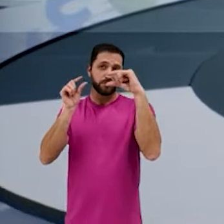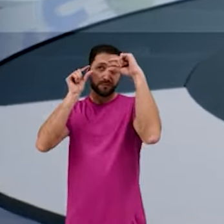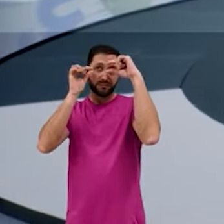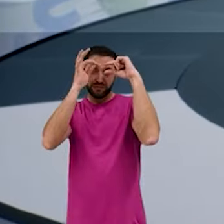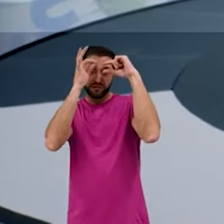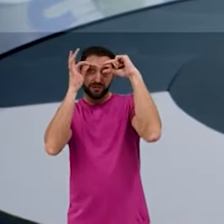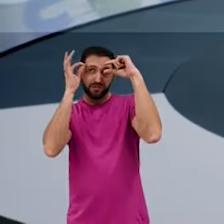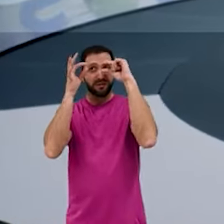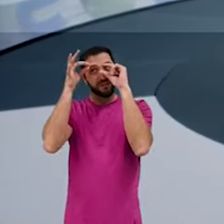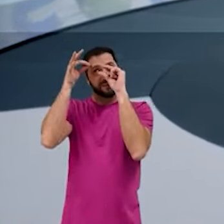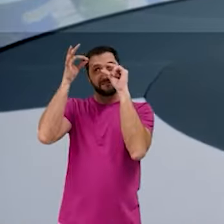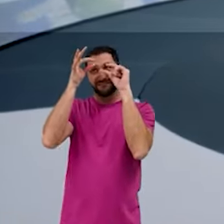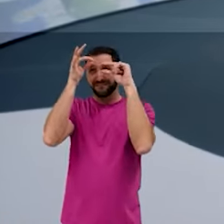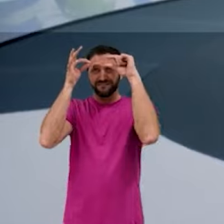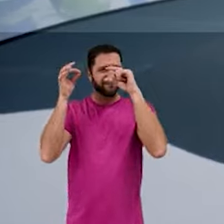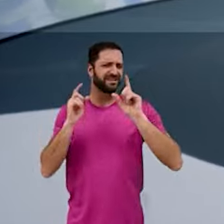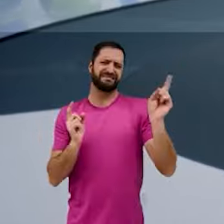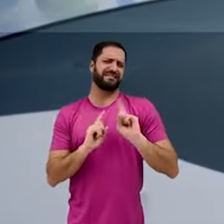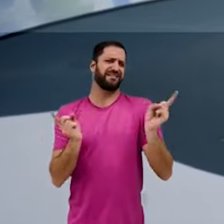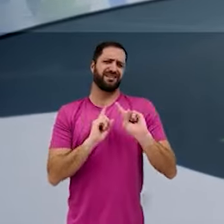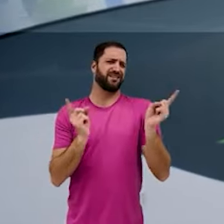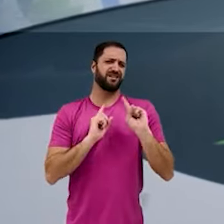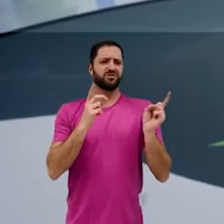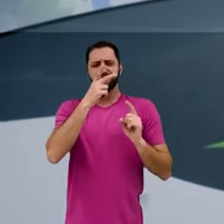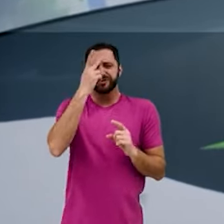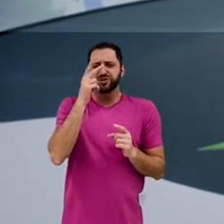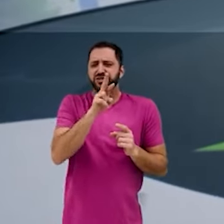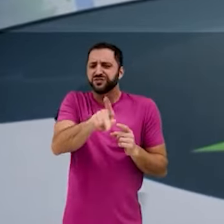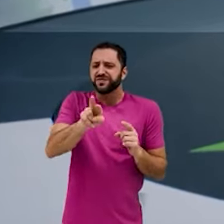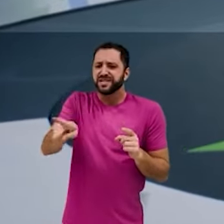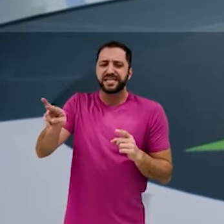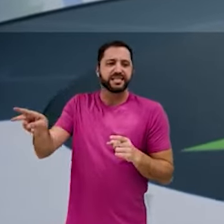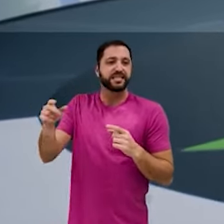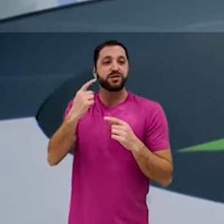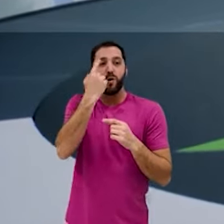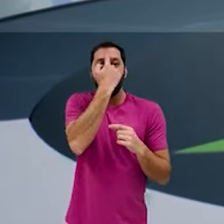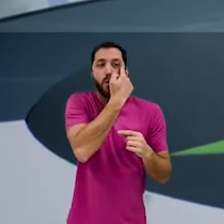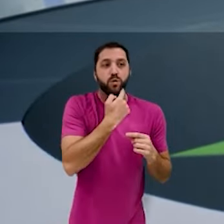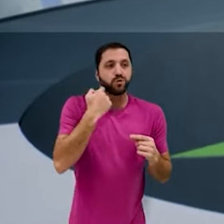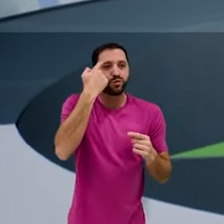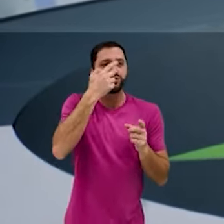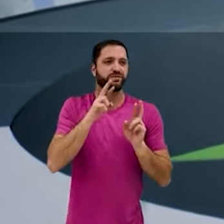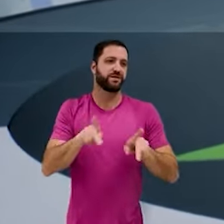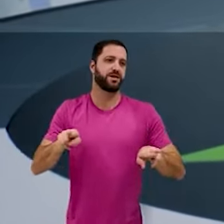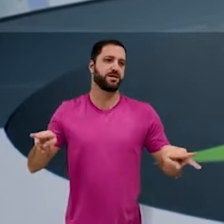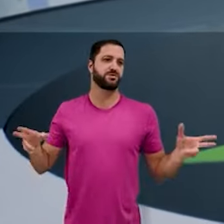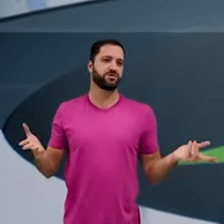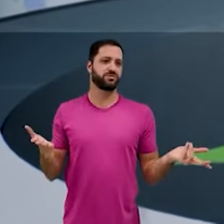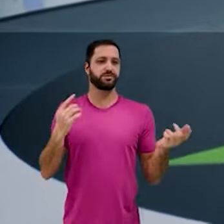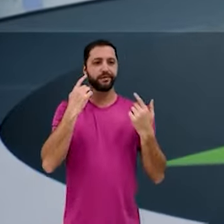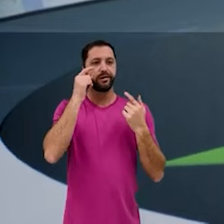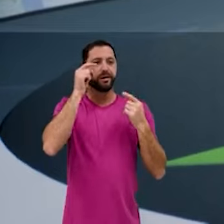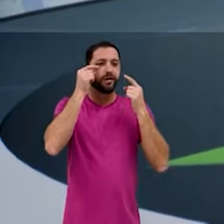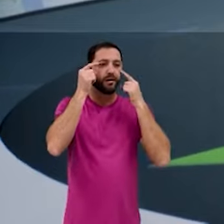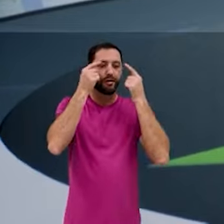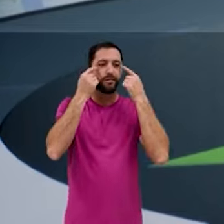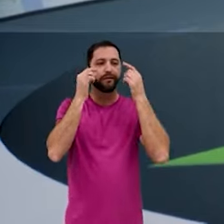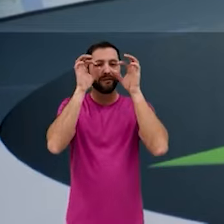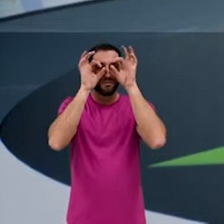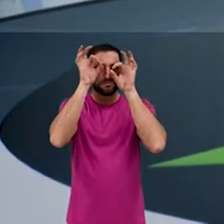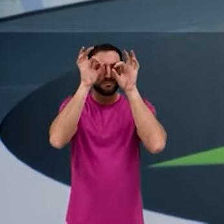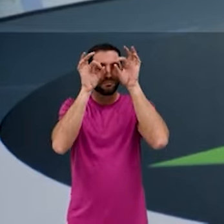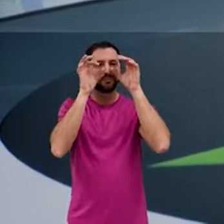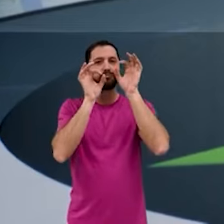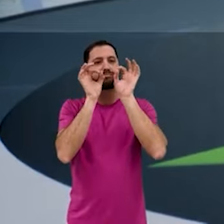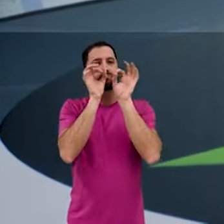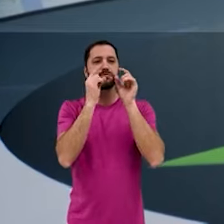com régua, os rostos não são iguais, as belezas são diferentes. O profissional precisa aprender a se libertar de régua e medida